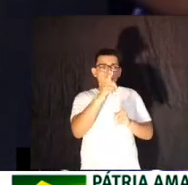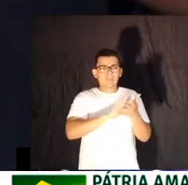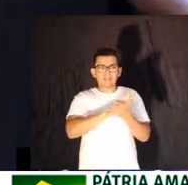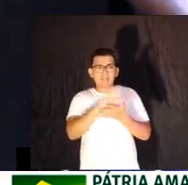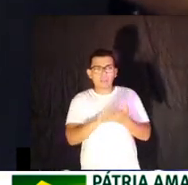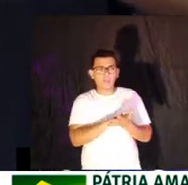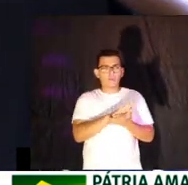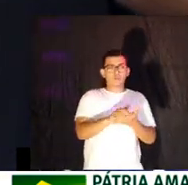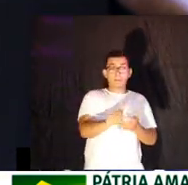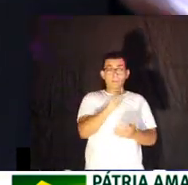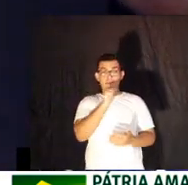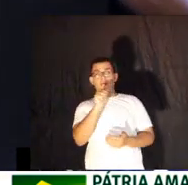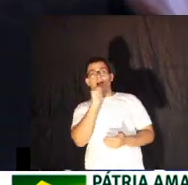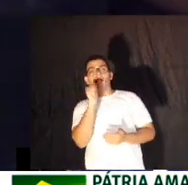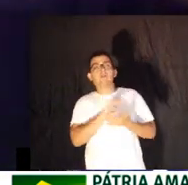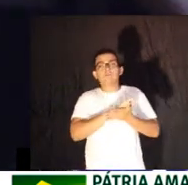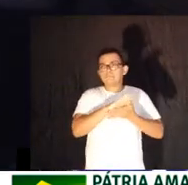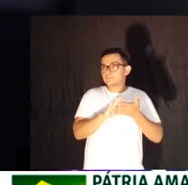bebida.